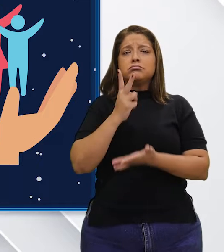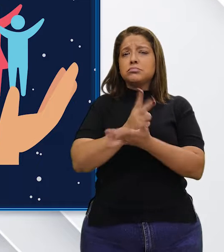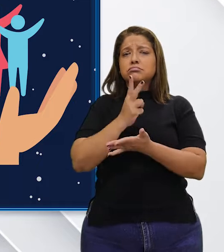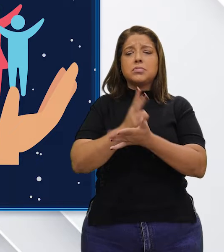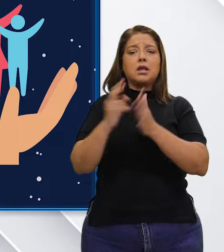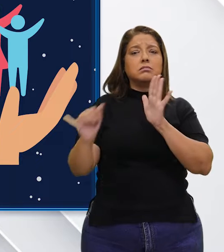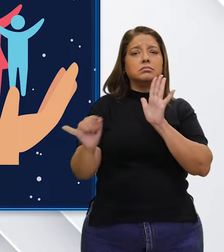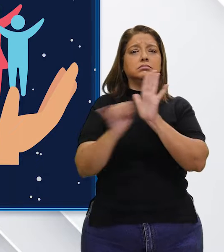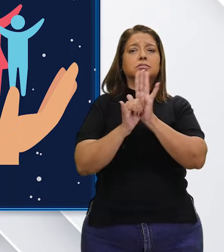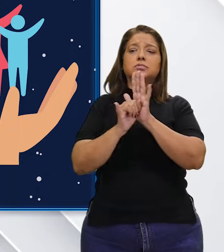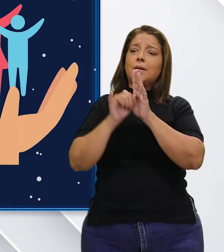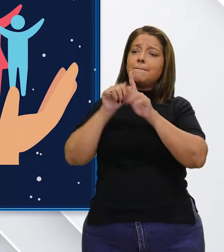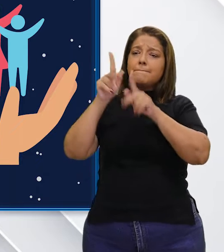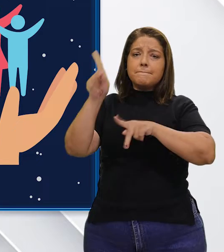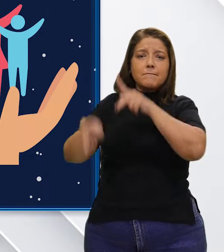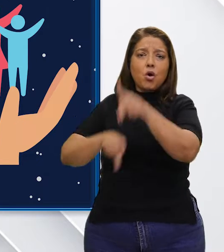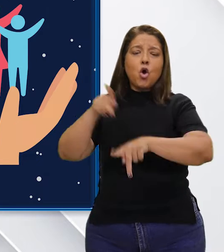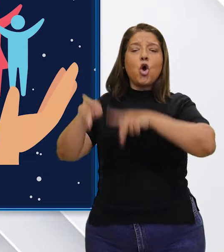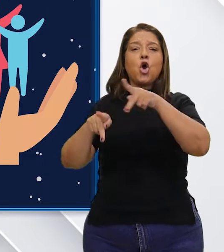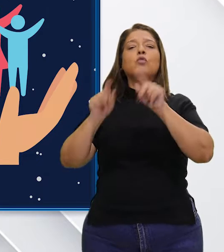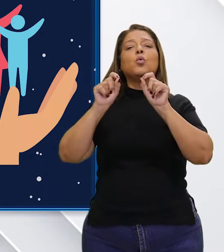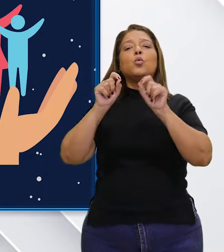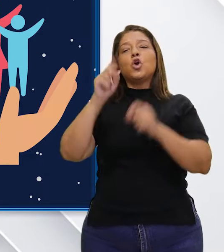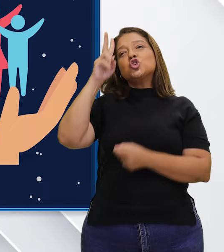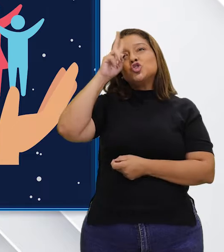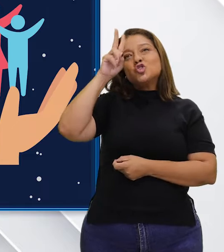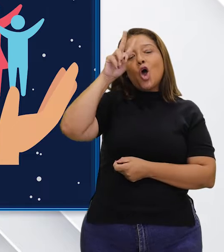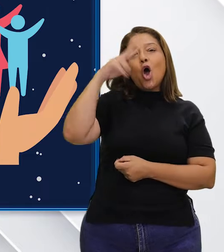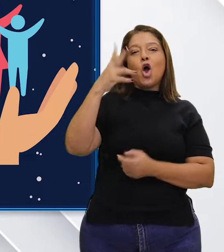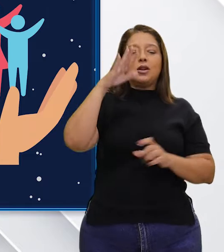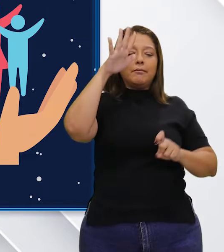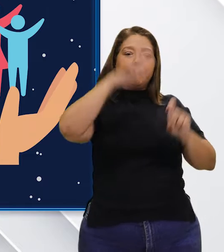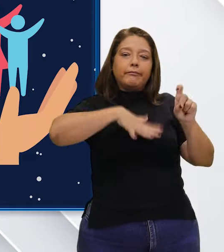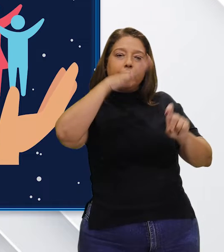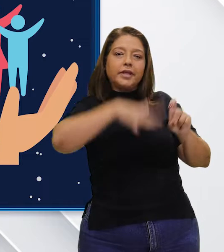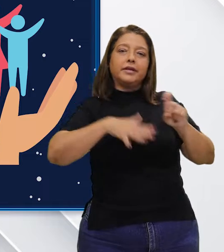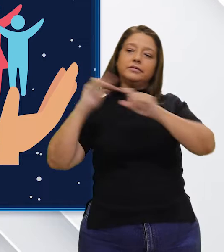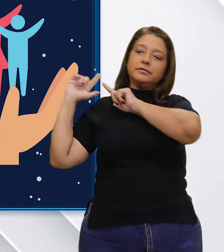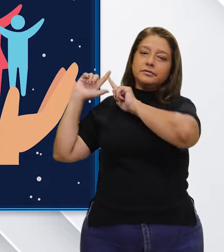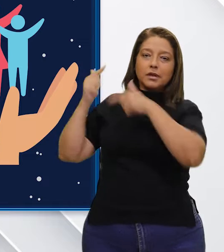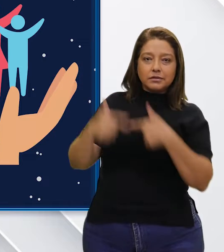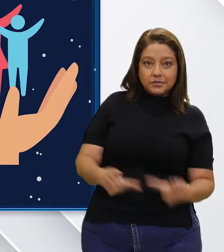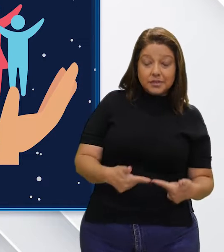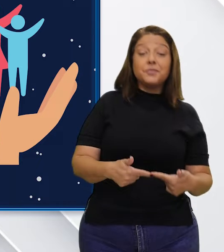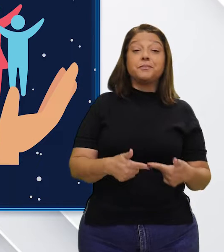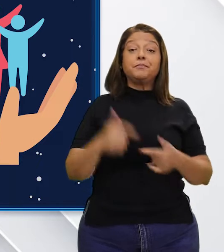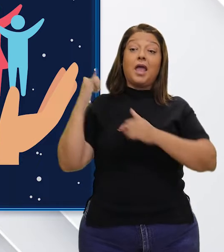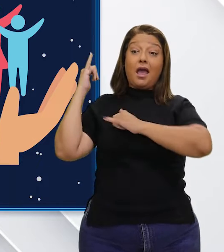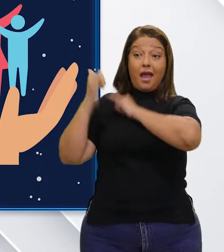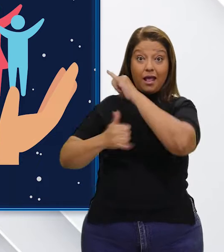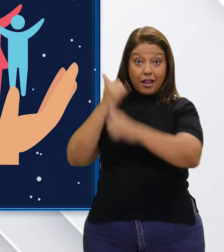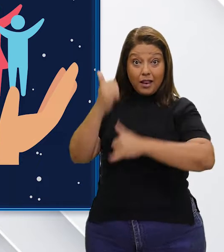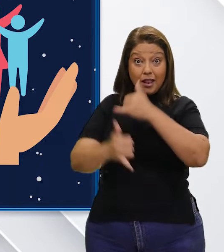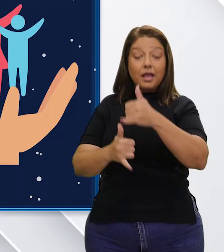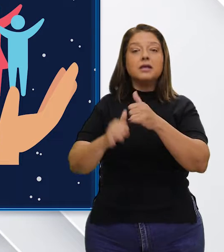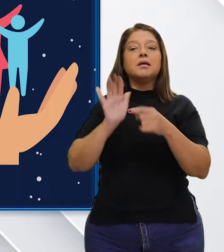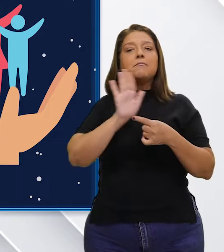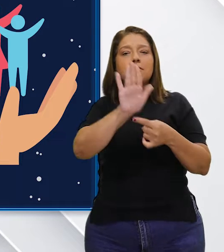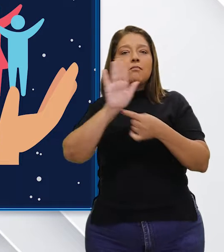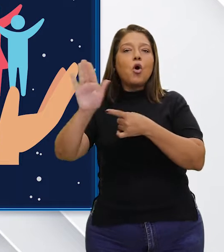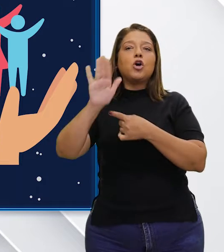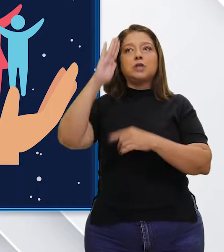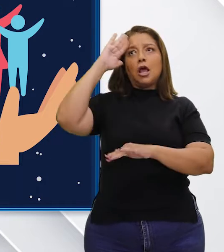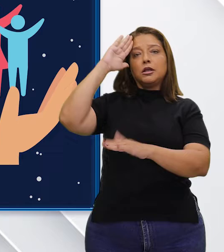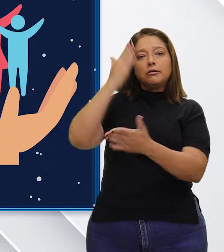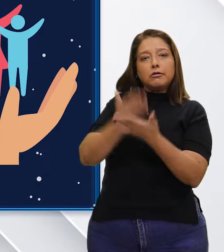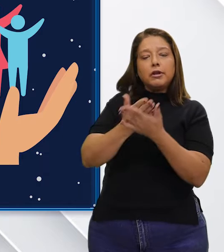de um povo por meio de suas histórias, mitos e tradições. Elas refletem as